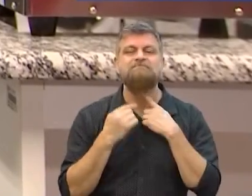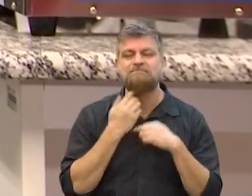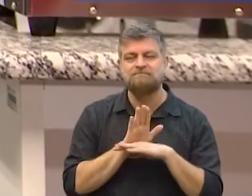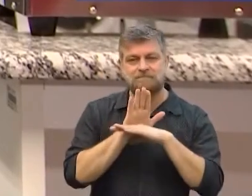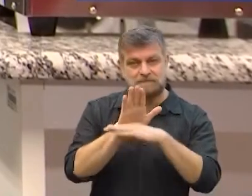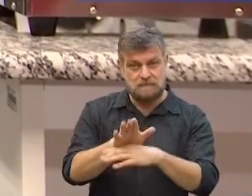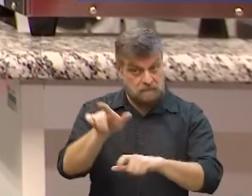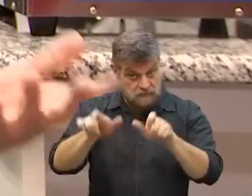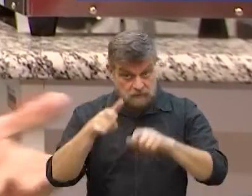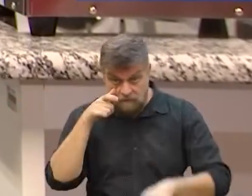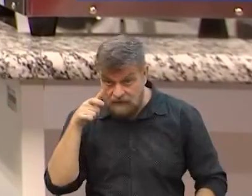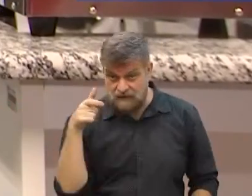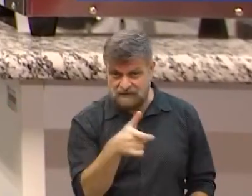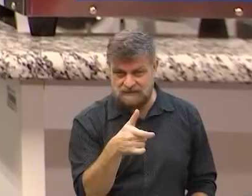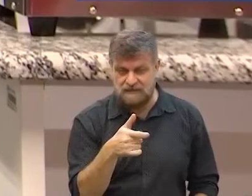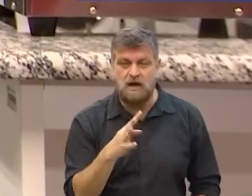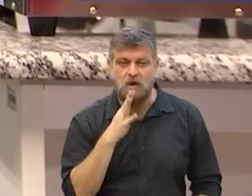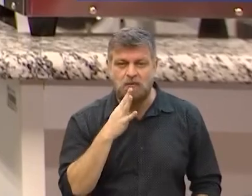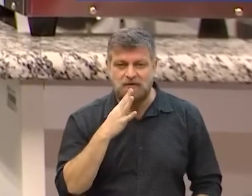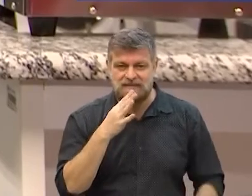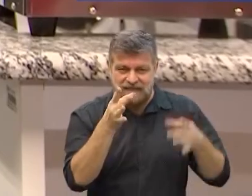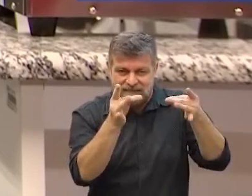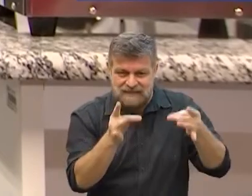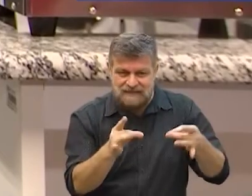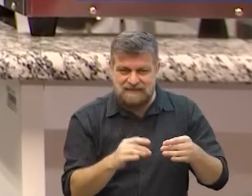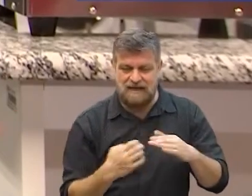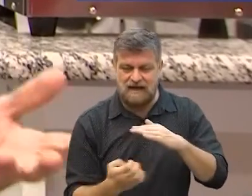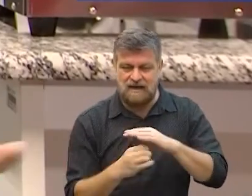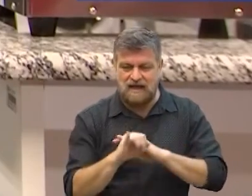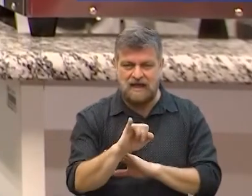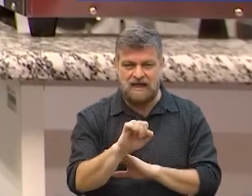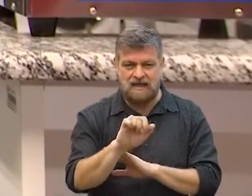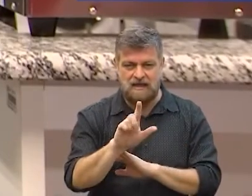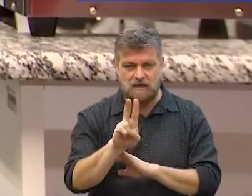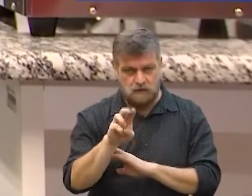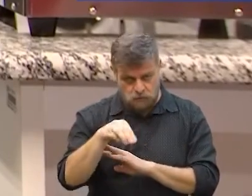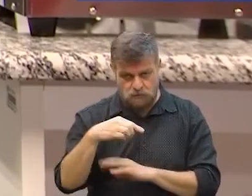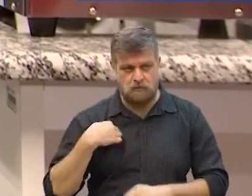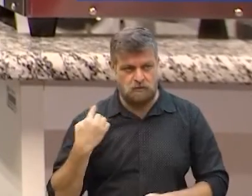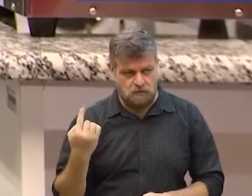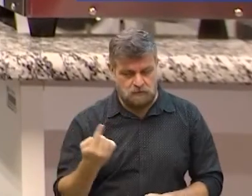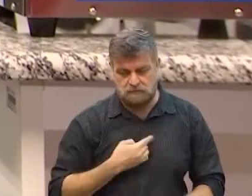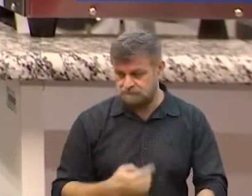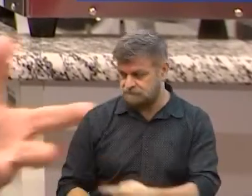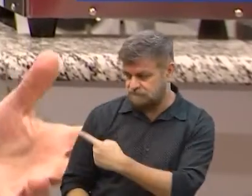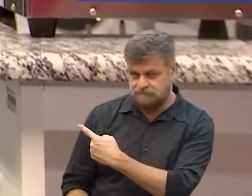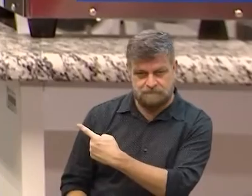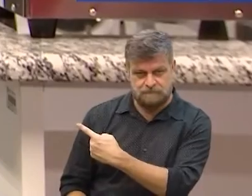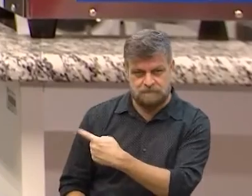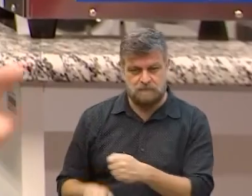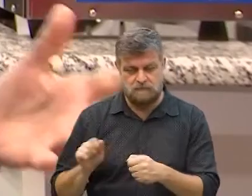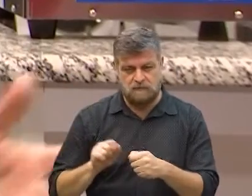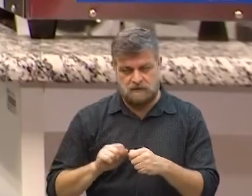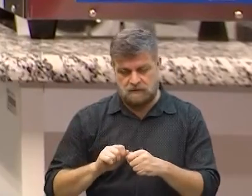dos interessados em falar mais sobre a ILO, né? Nós estamos fazendo uma investida